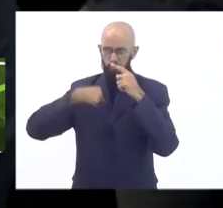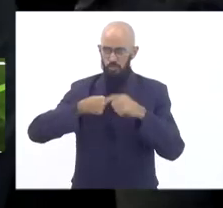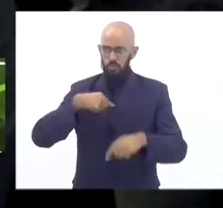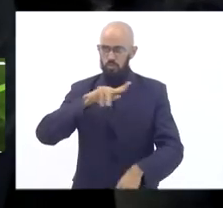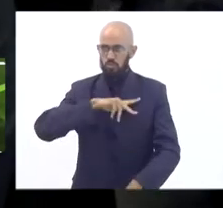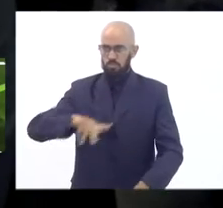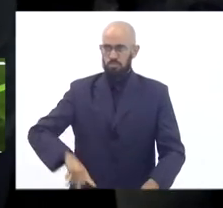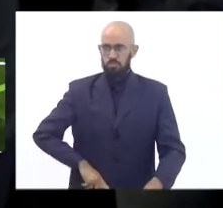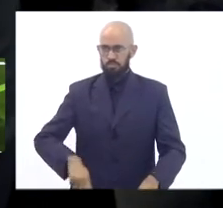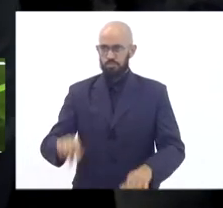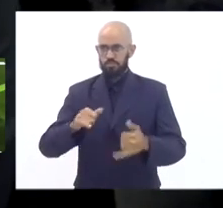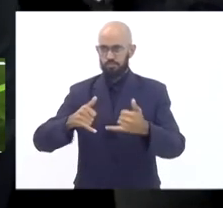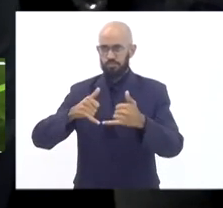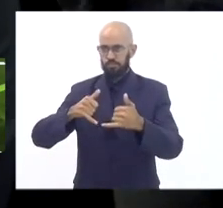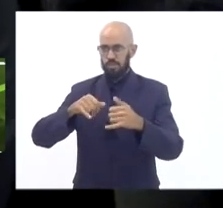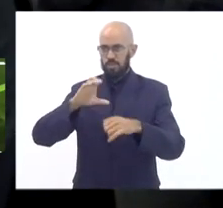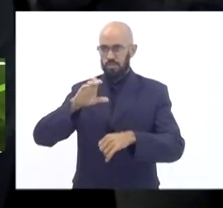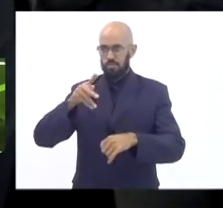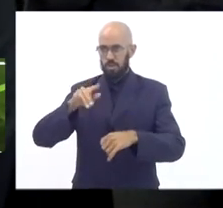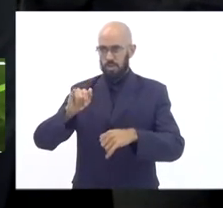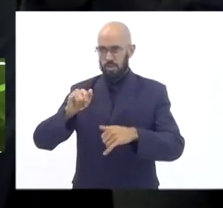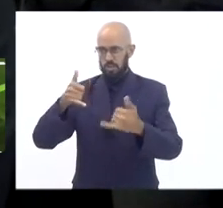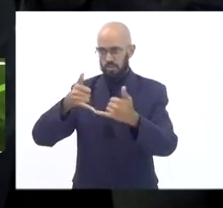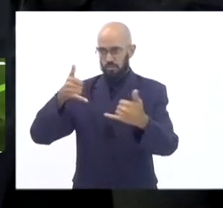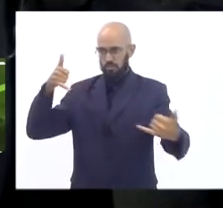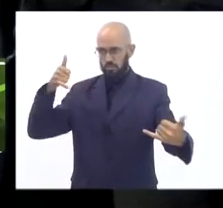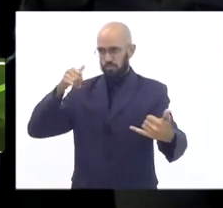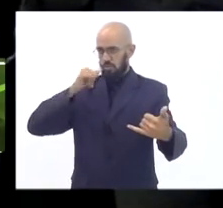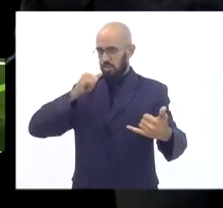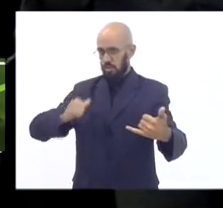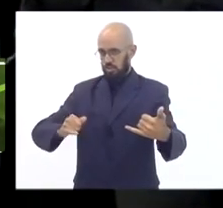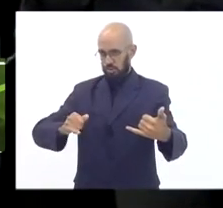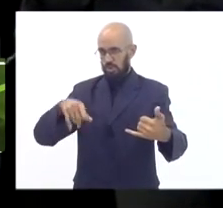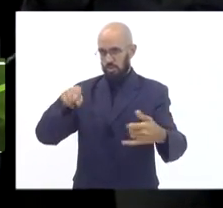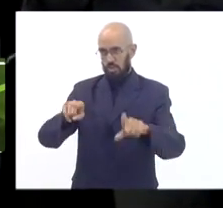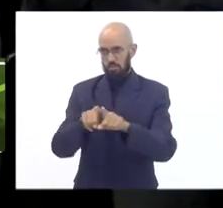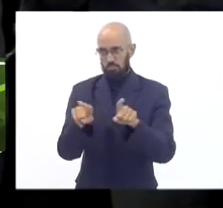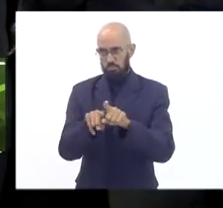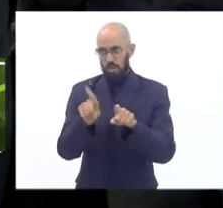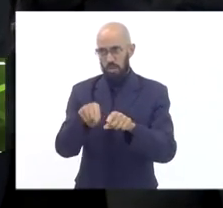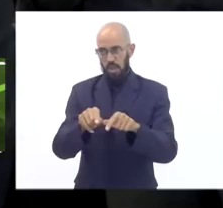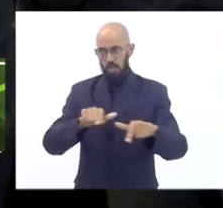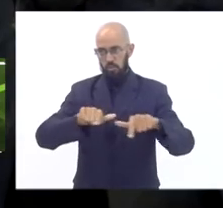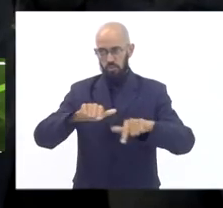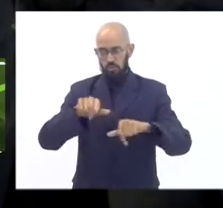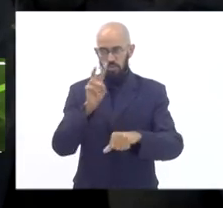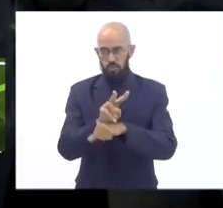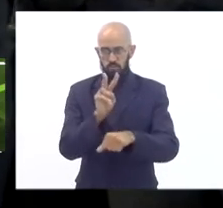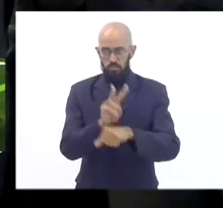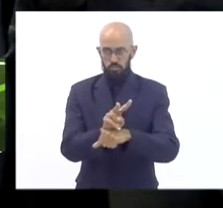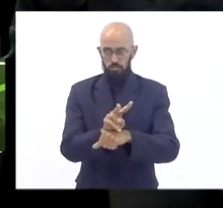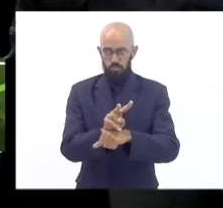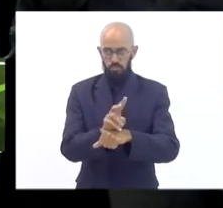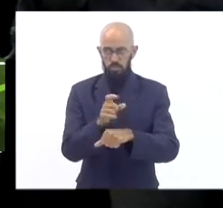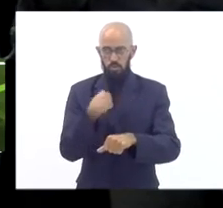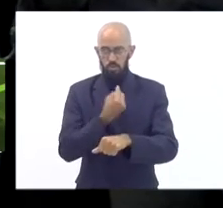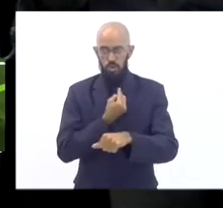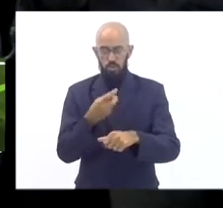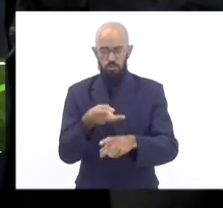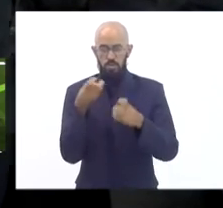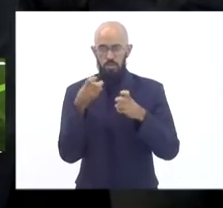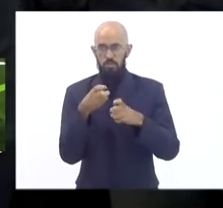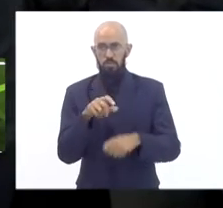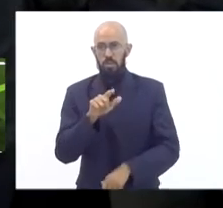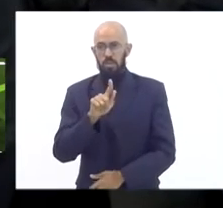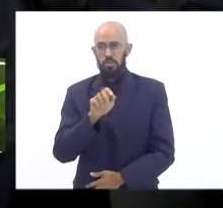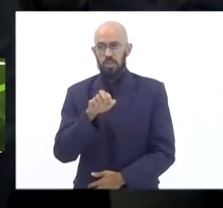CPI da Energia, que também trata de um serviço concessionado. E a gente percebe que a Genersa tem